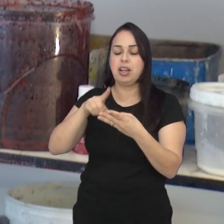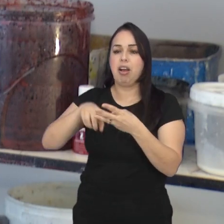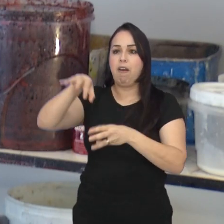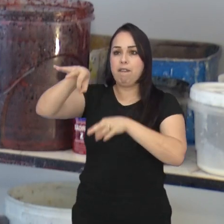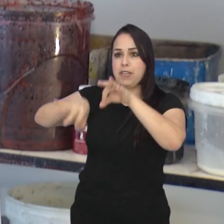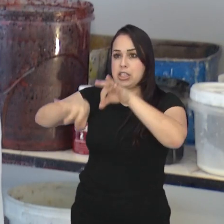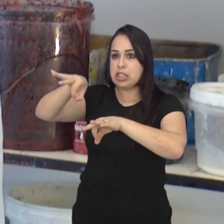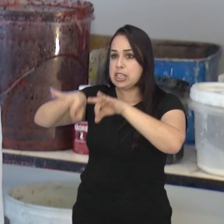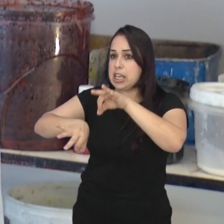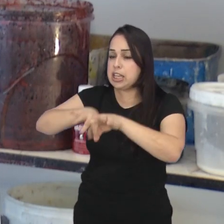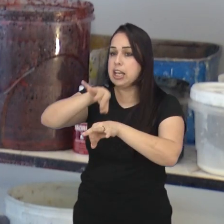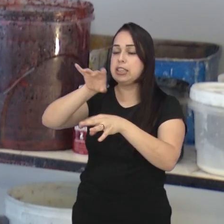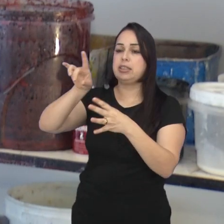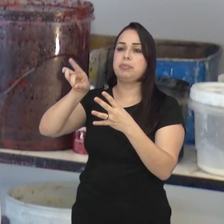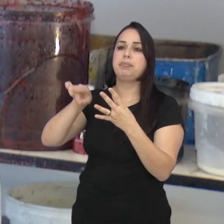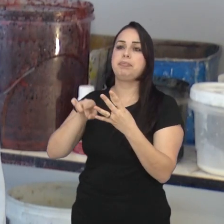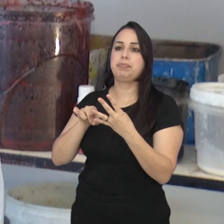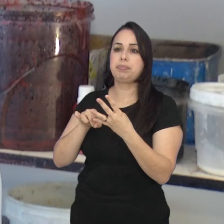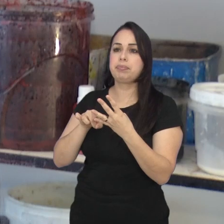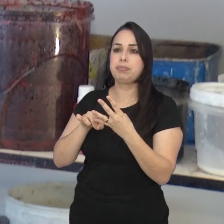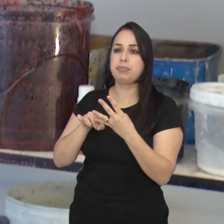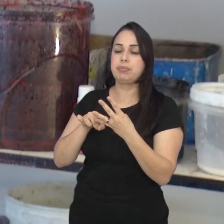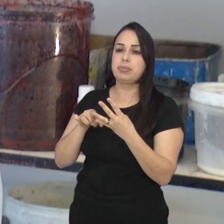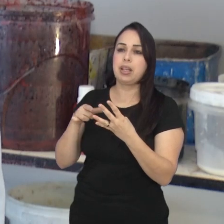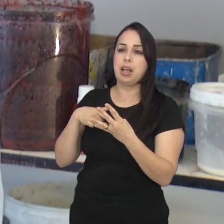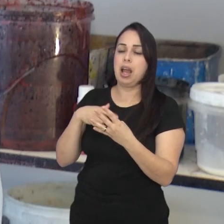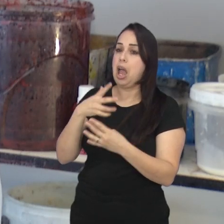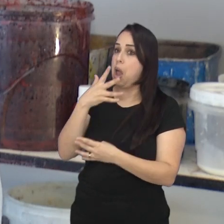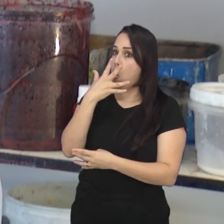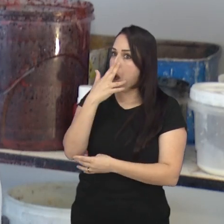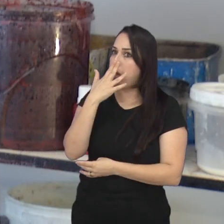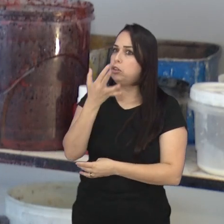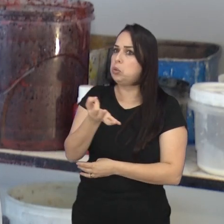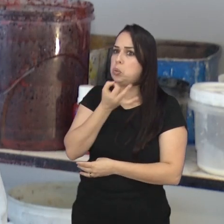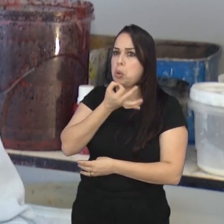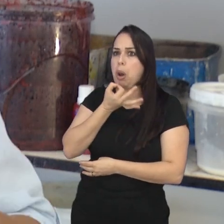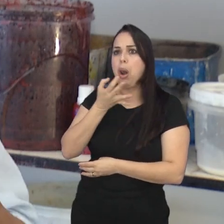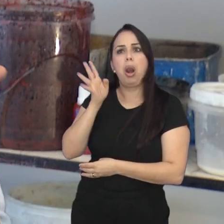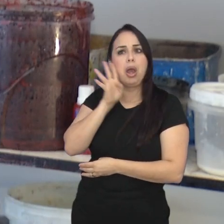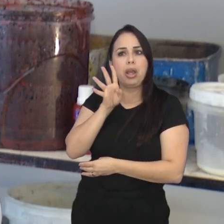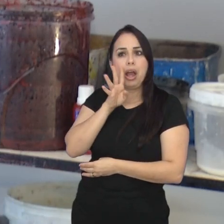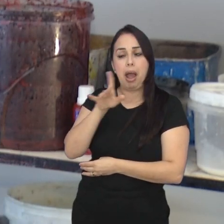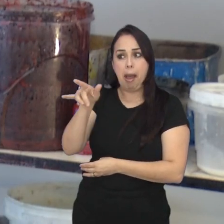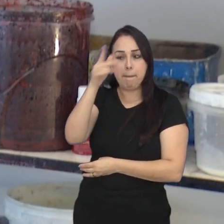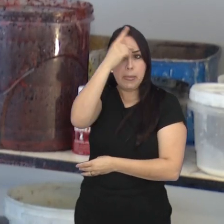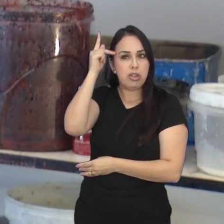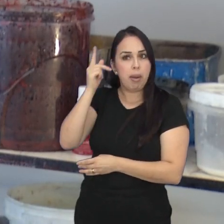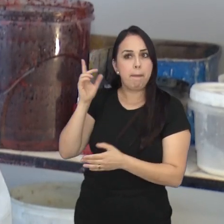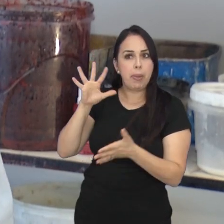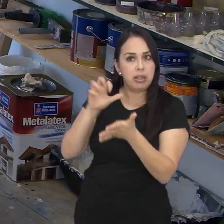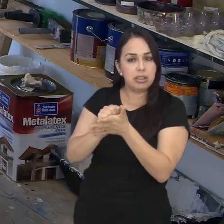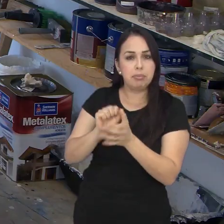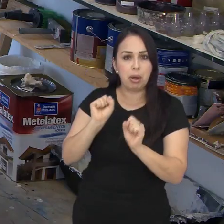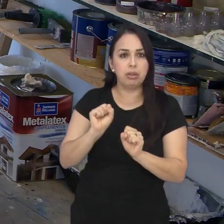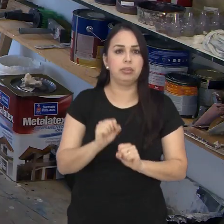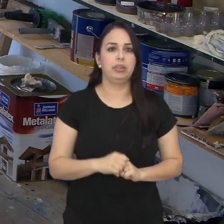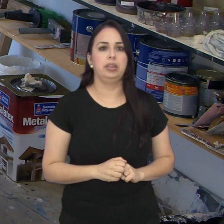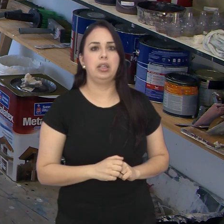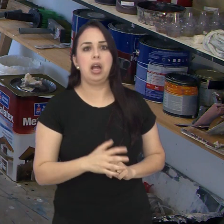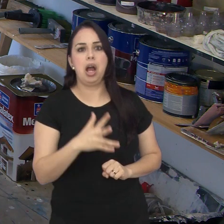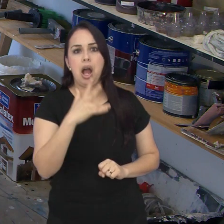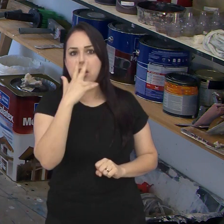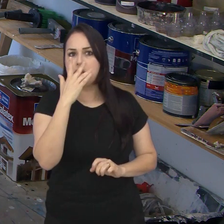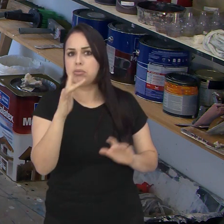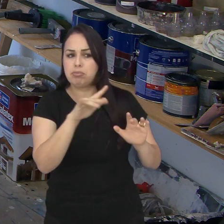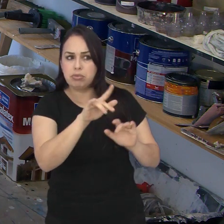oficinas após as exposições, né, que eu acho que é muito legal. Aí a pessoa pode se inscrever. Inclusive, você já deve ter tido